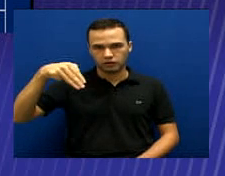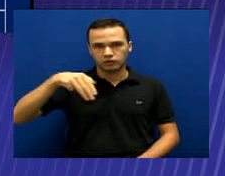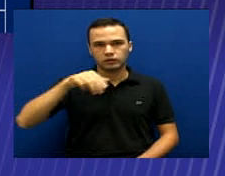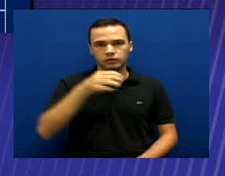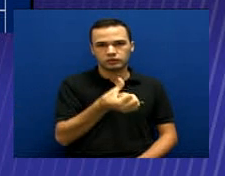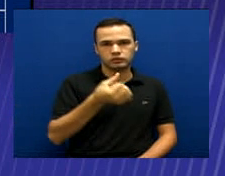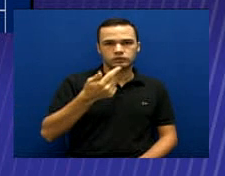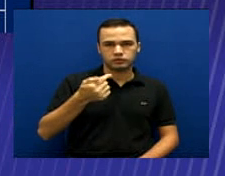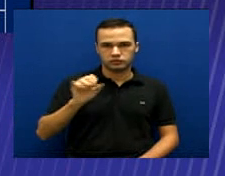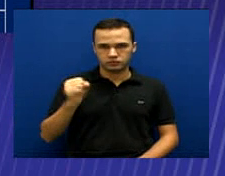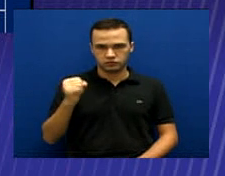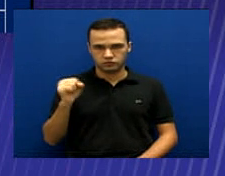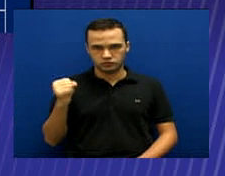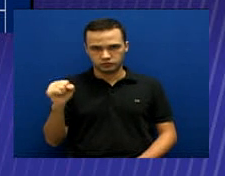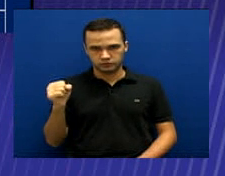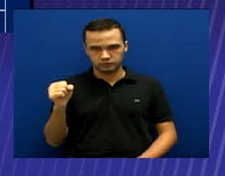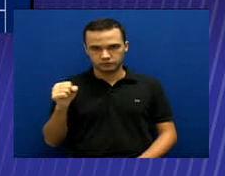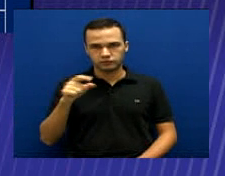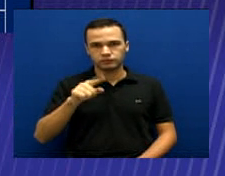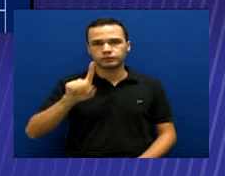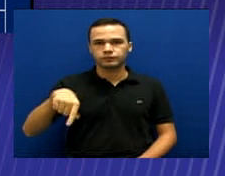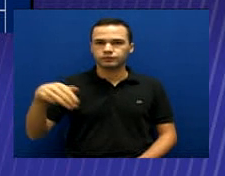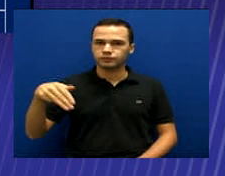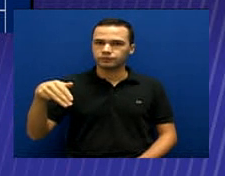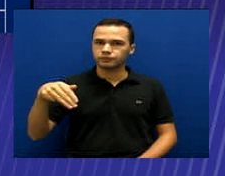678 milhões